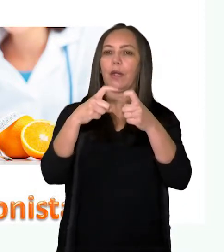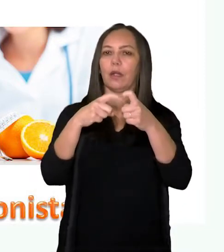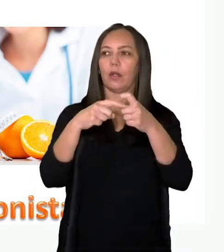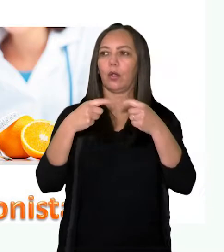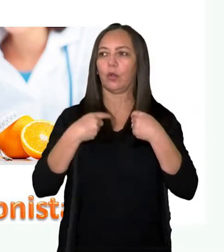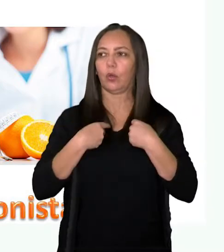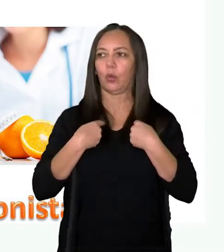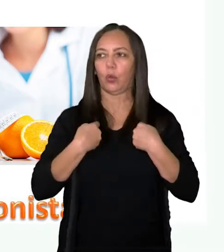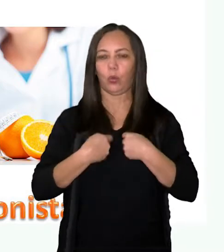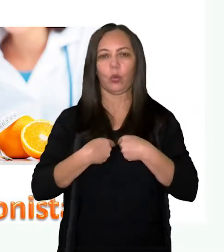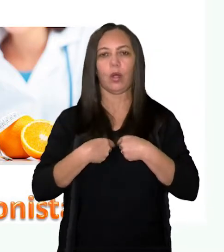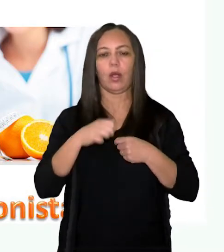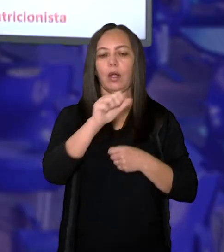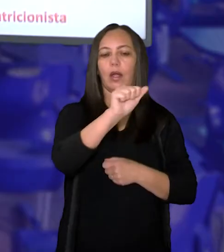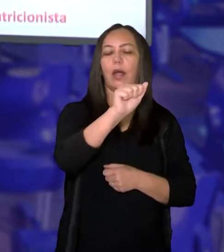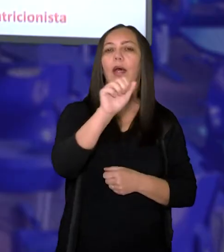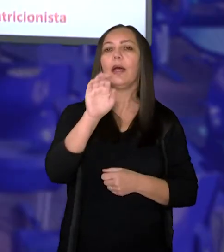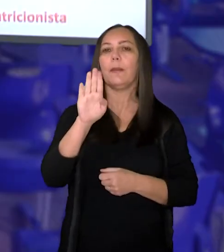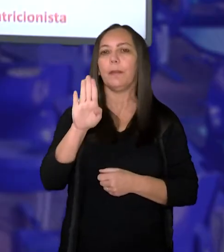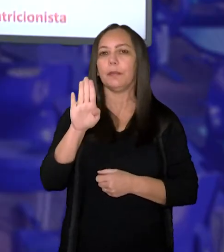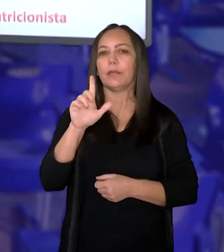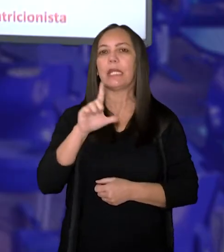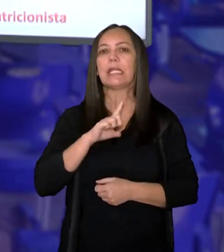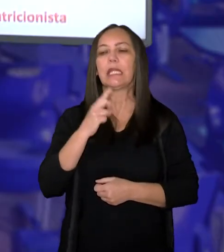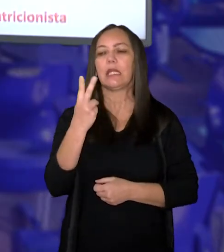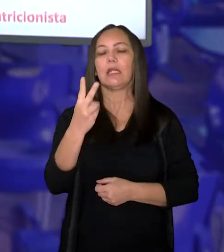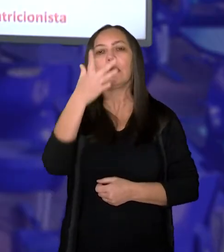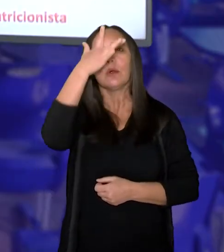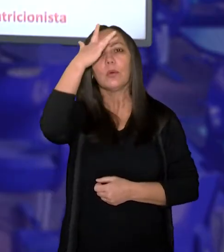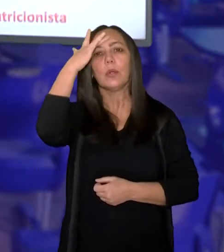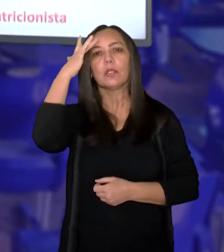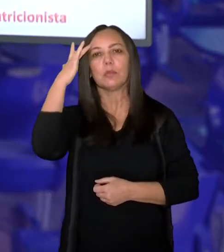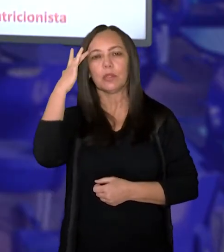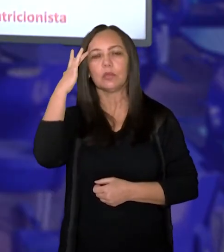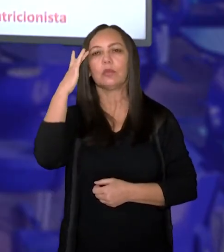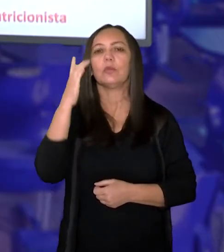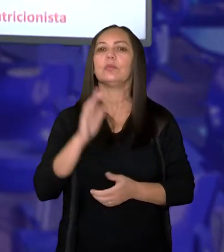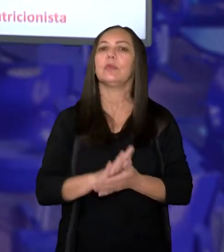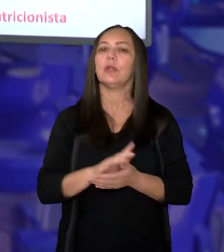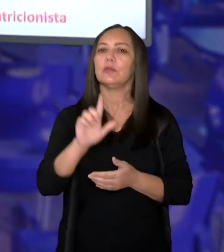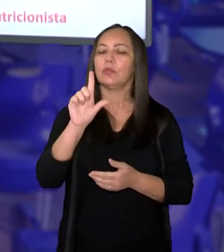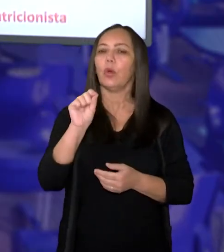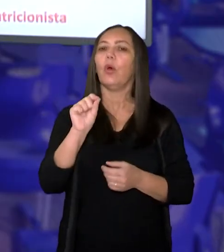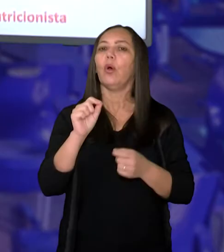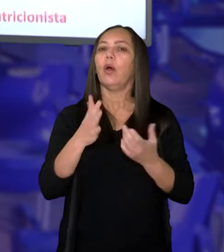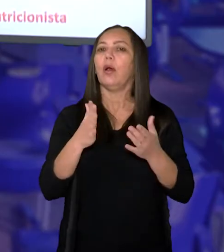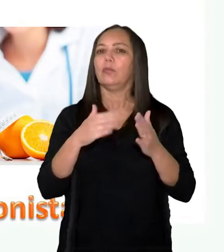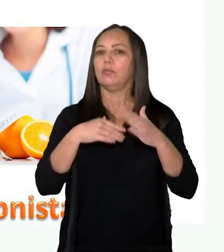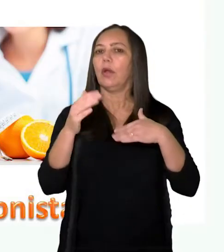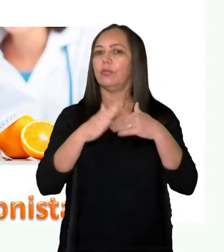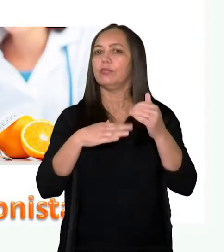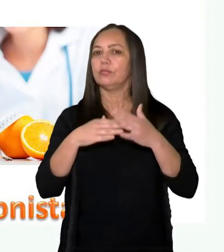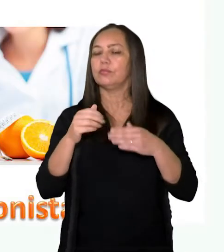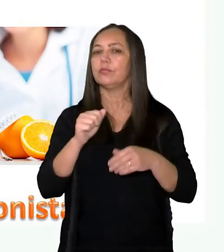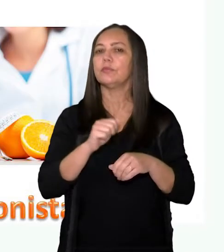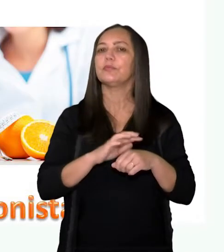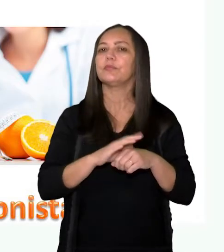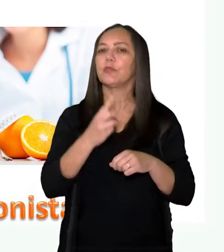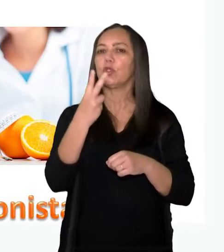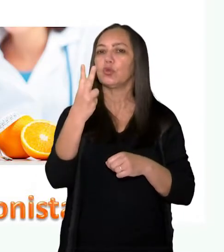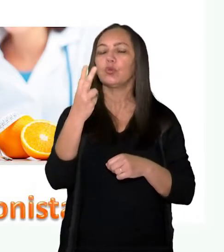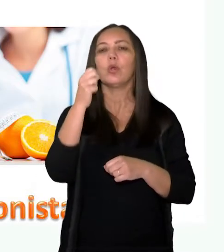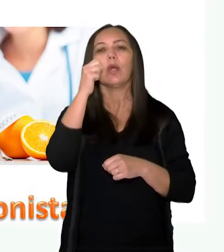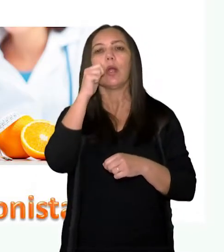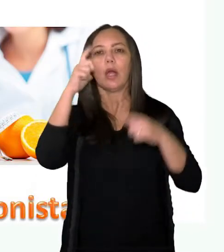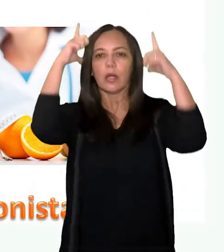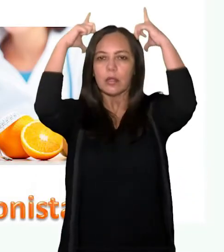com crachás A e B. Então, tem 2 candidatos com crachás A e B. 2 candidatas